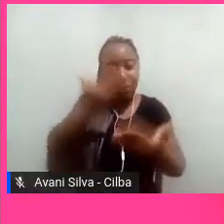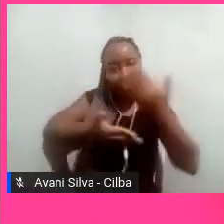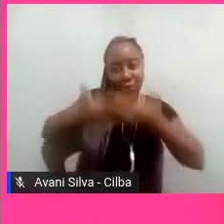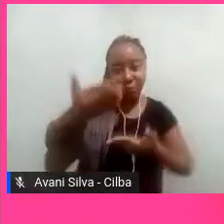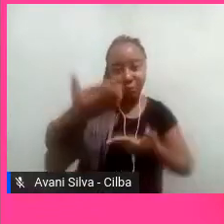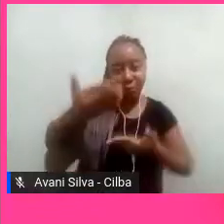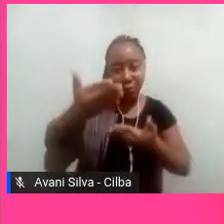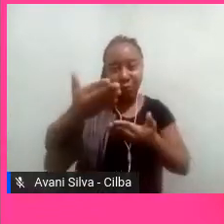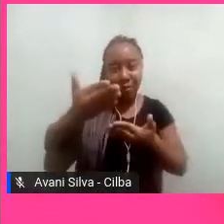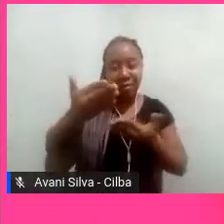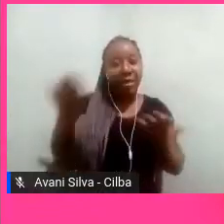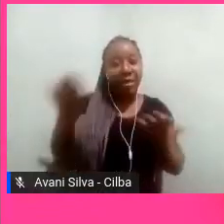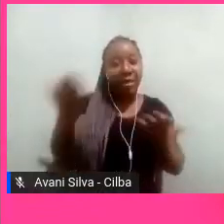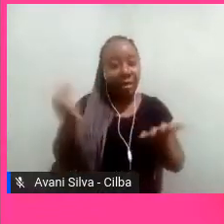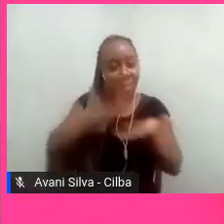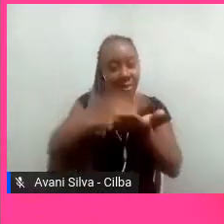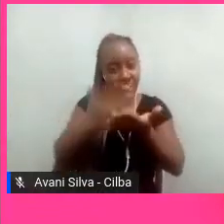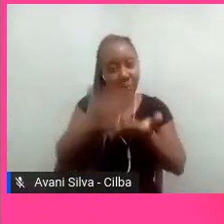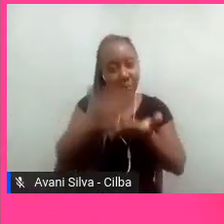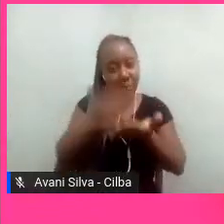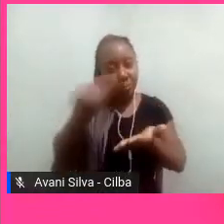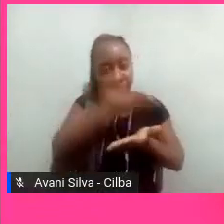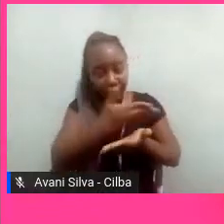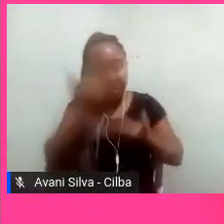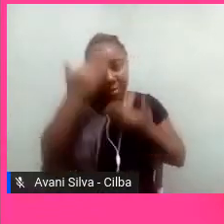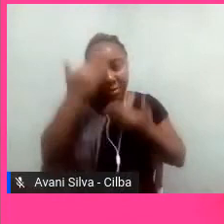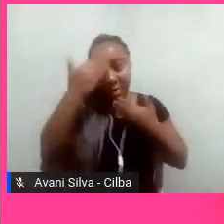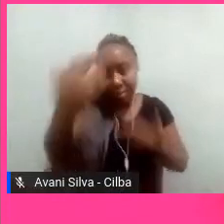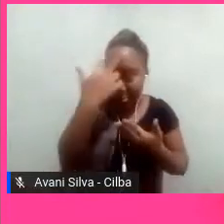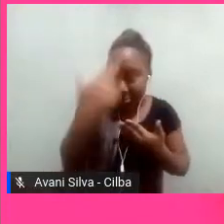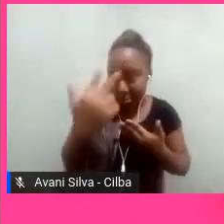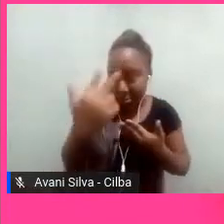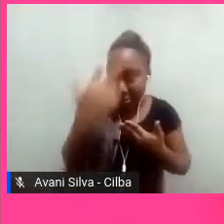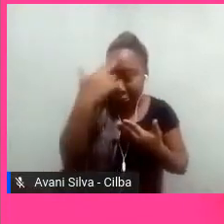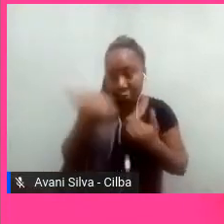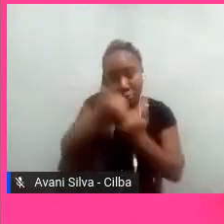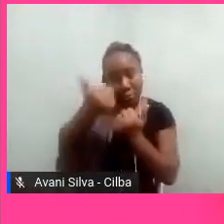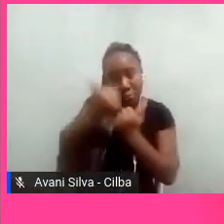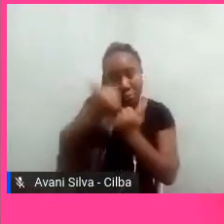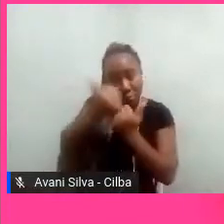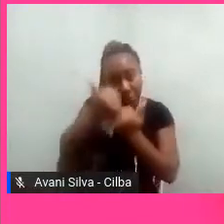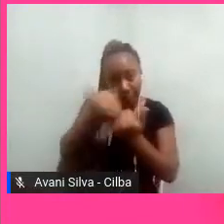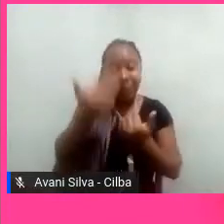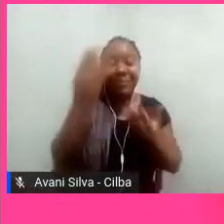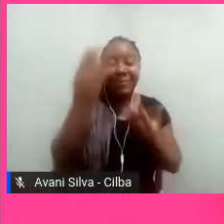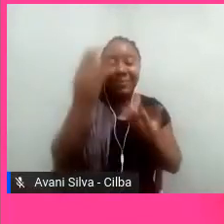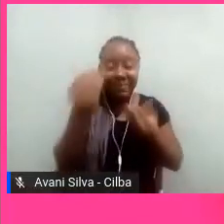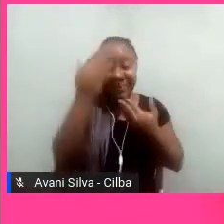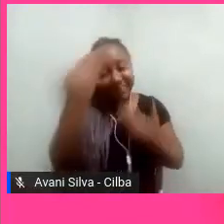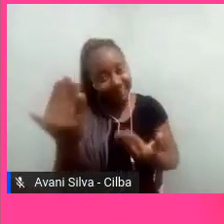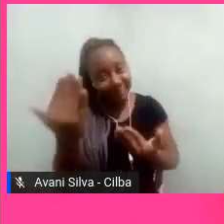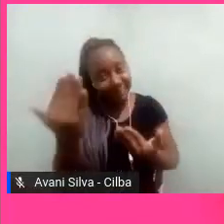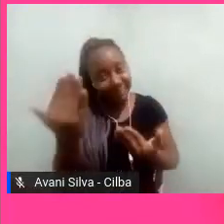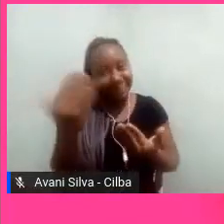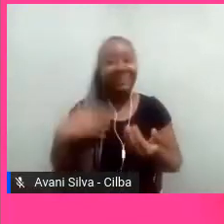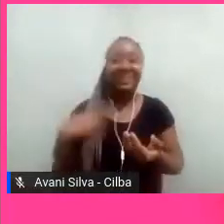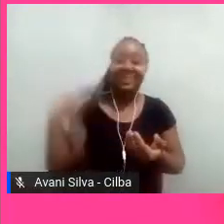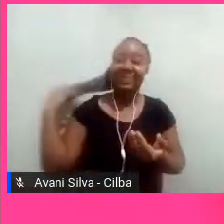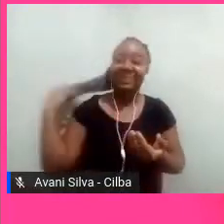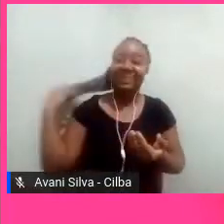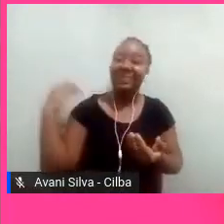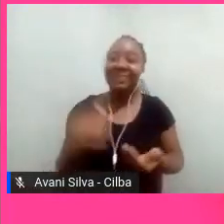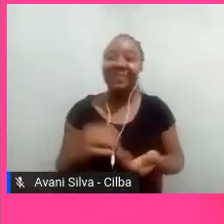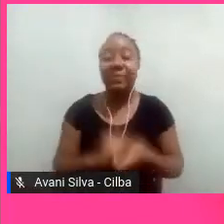intérprete. Muito obrigado aí pelo apoio de vocês, hein? Agora eu fiquei na dúvida,